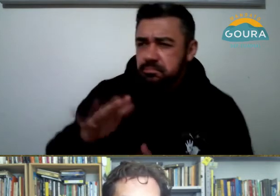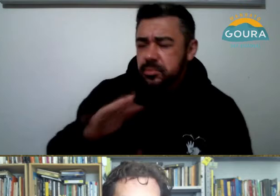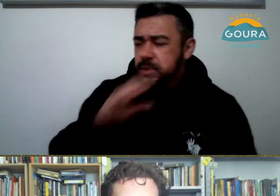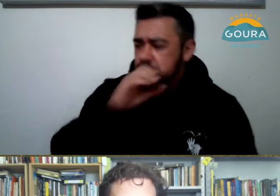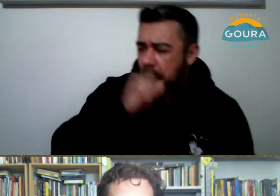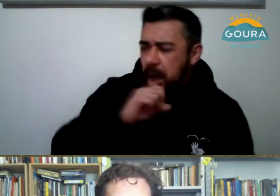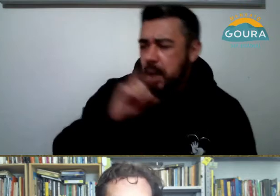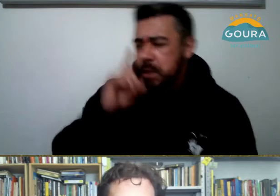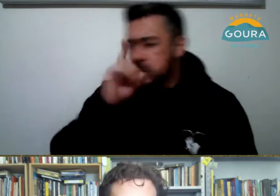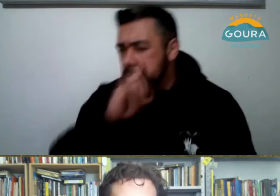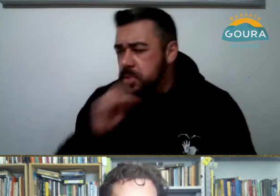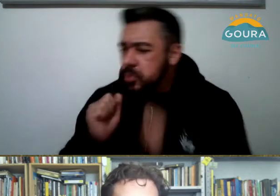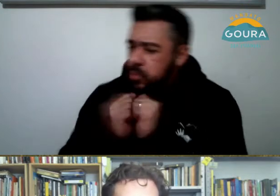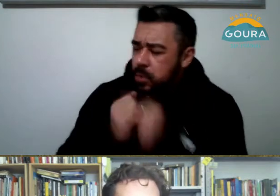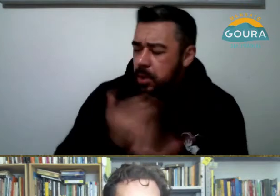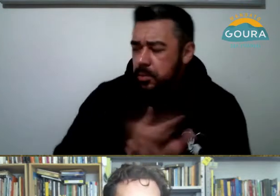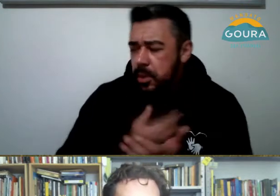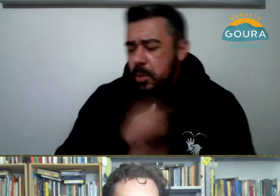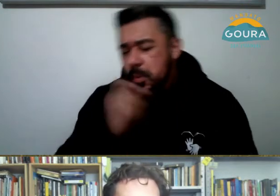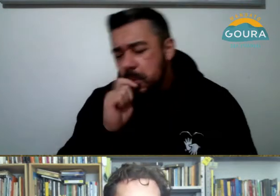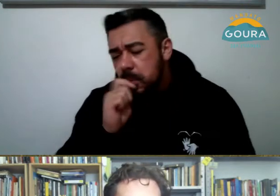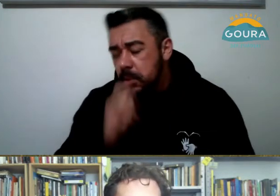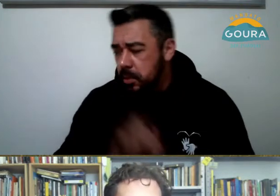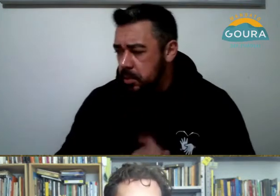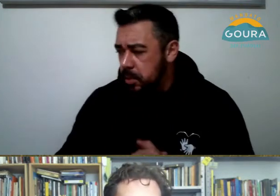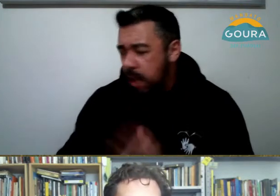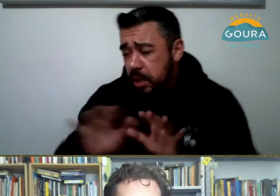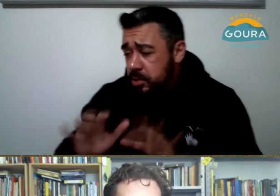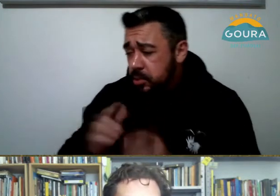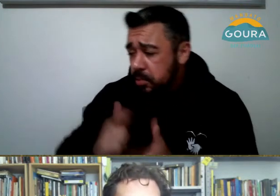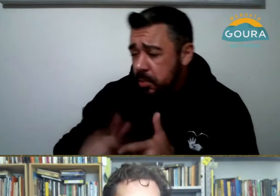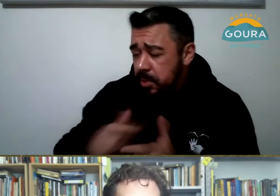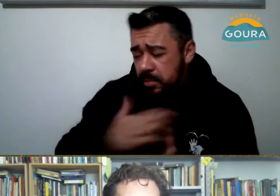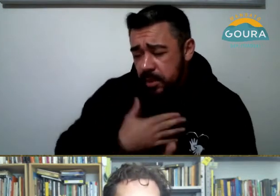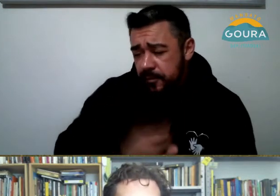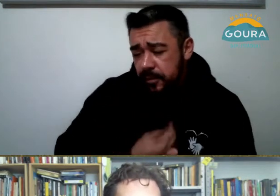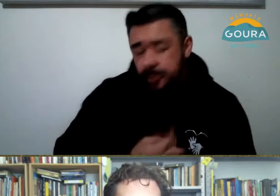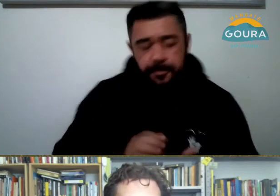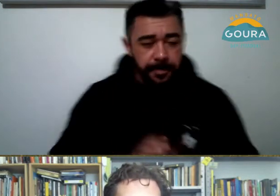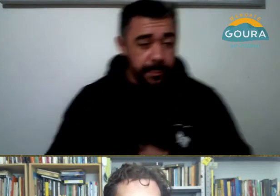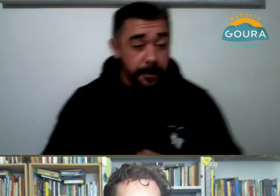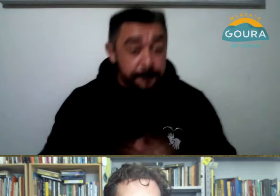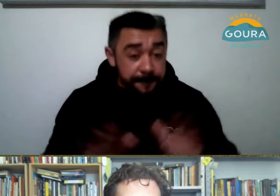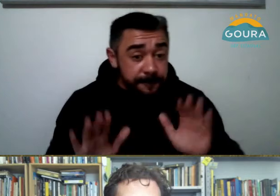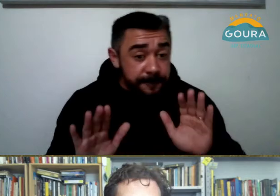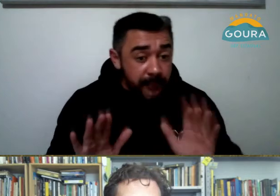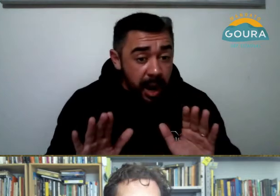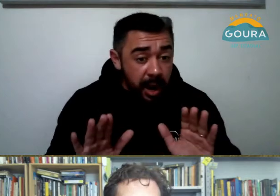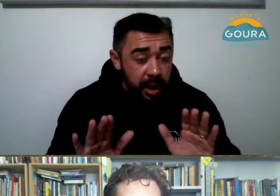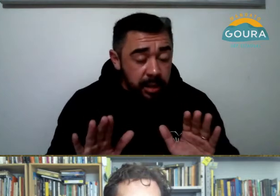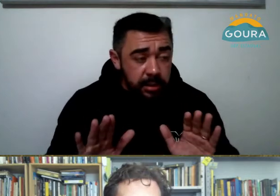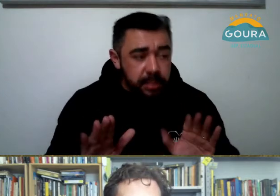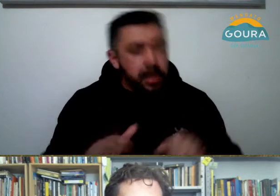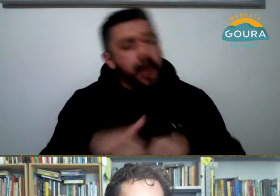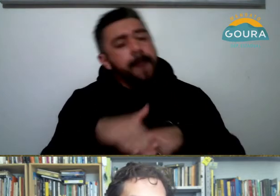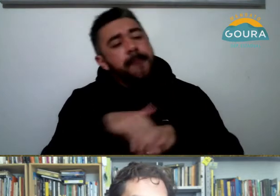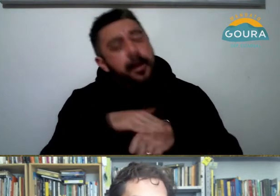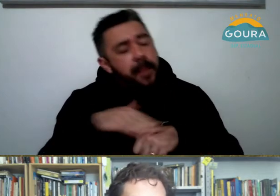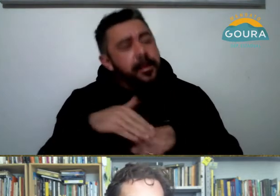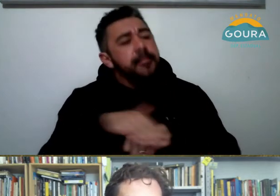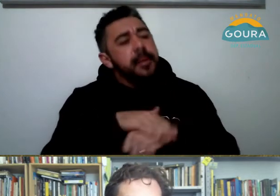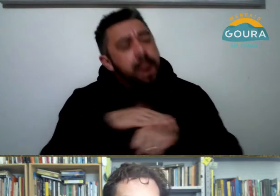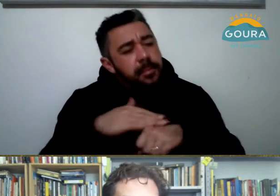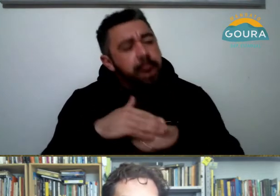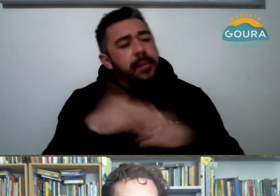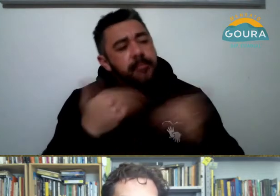amigos, mas isto não é um problema na minha vida. Mas no decurso da conversa eu até entendo,